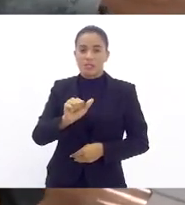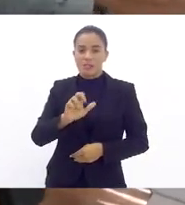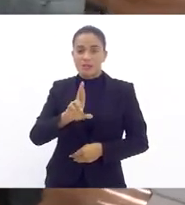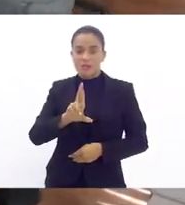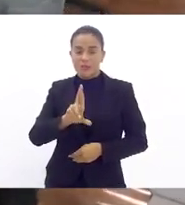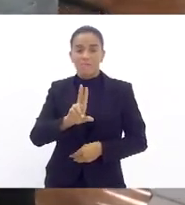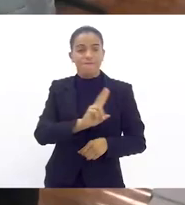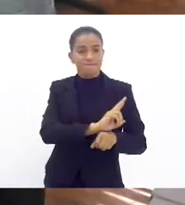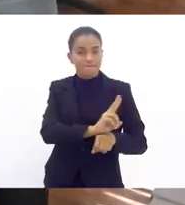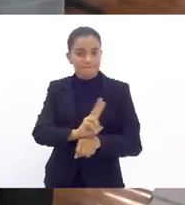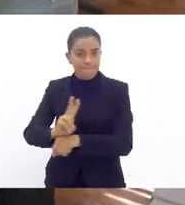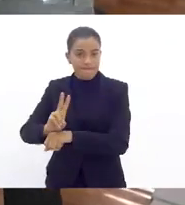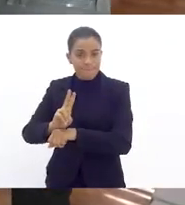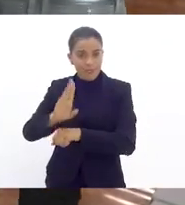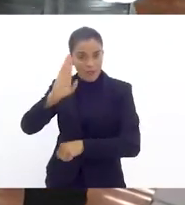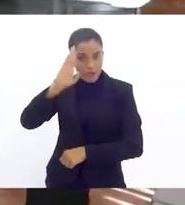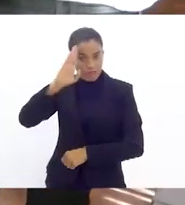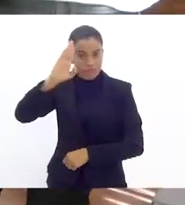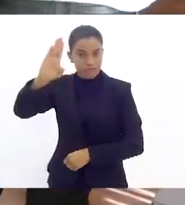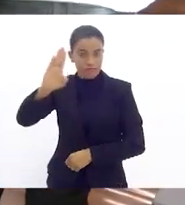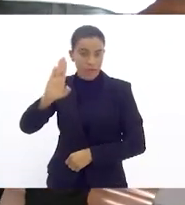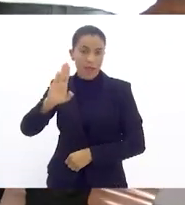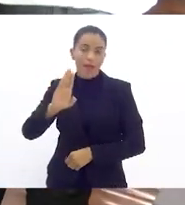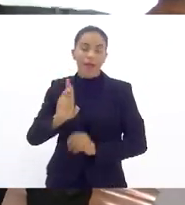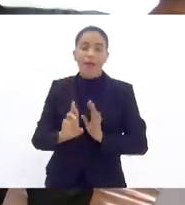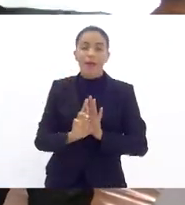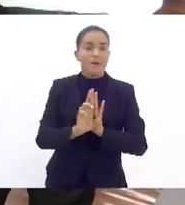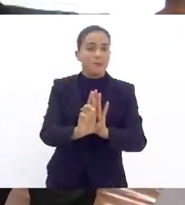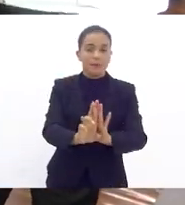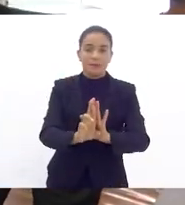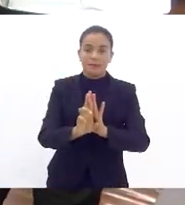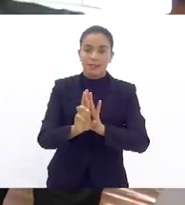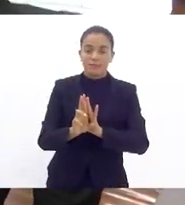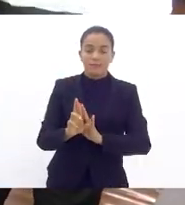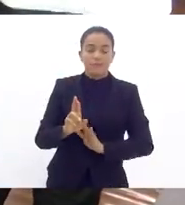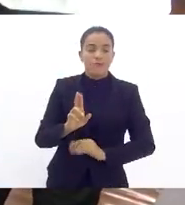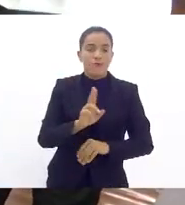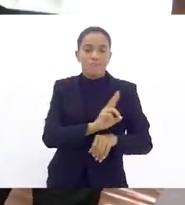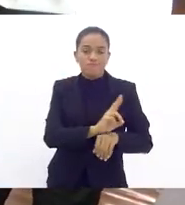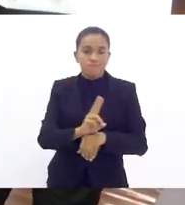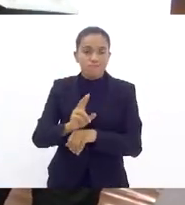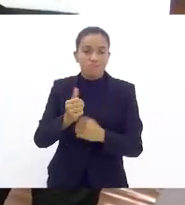da Secretaria de Fazenda, representando o subsecretário de Receita, doutor Adilson Zegu.